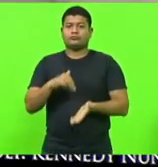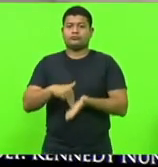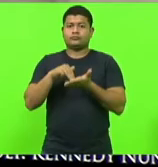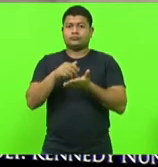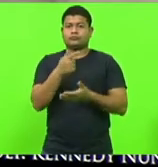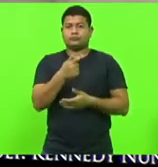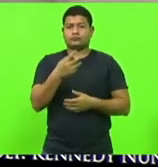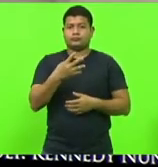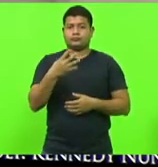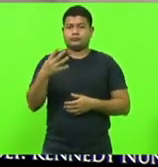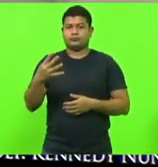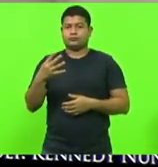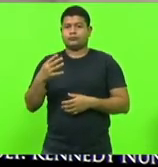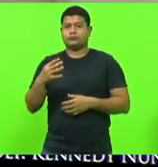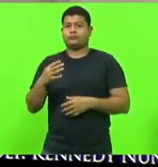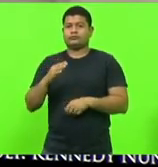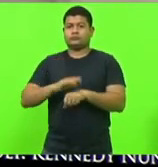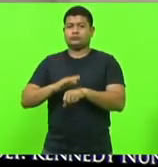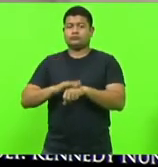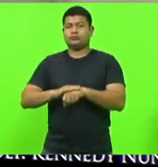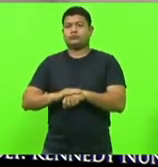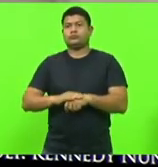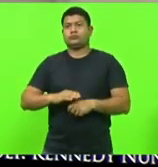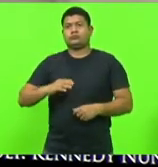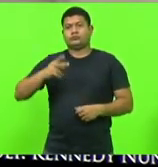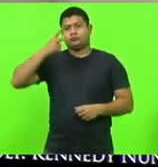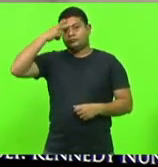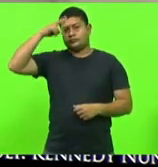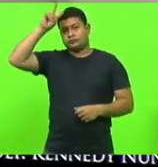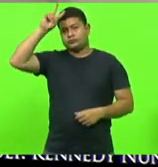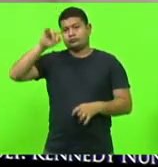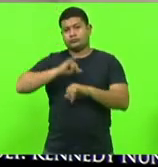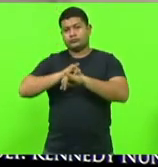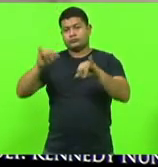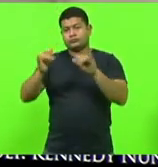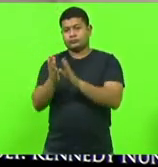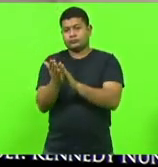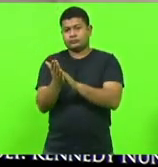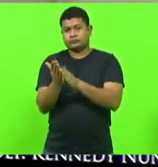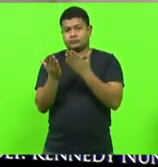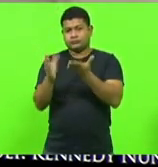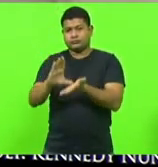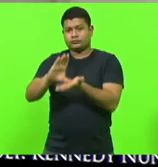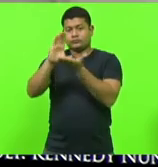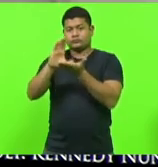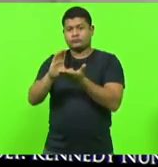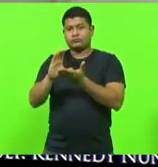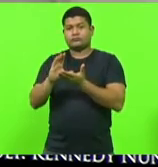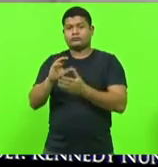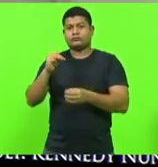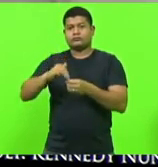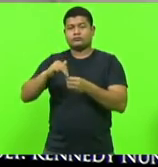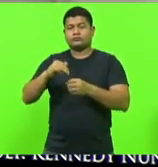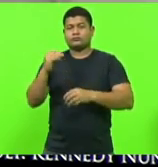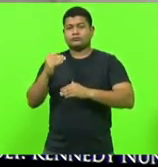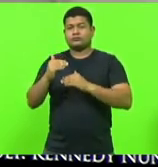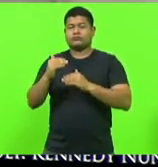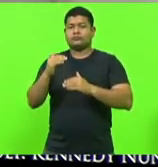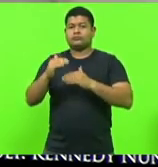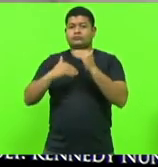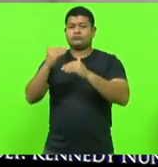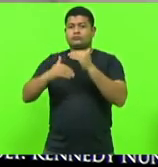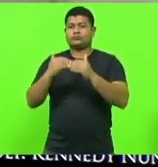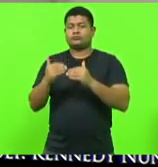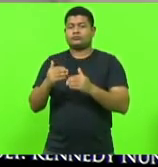744, autor deputado doutor Vicente Caropreso. Manifestando aplauso ao Conselho Municipal do Desenvolvimento do Distrito de Vila